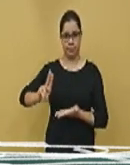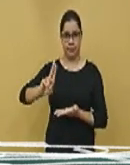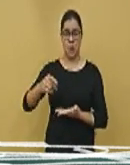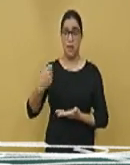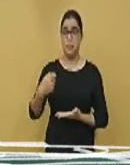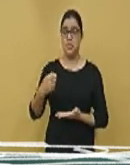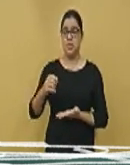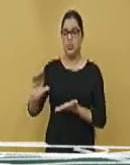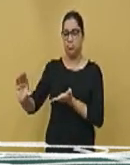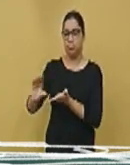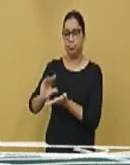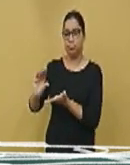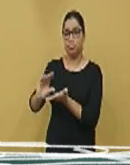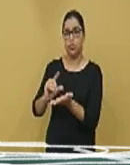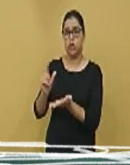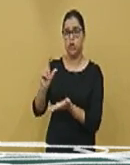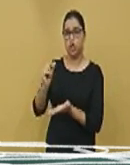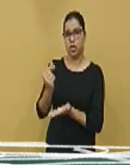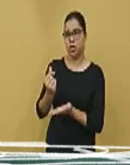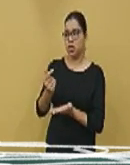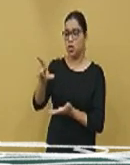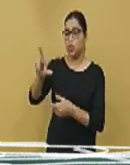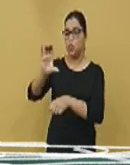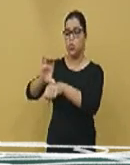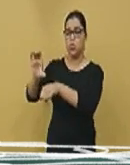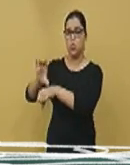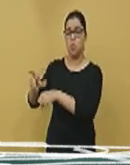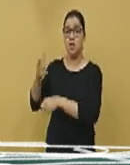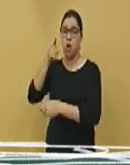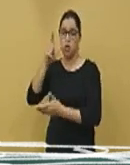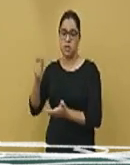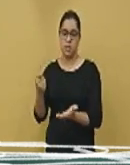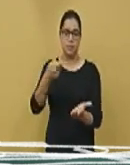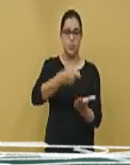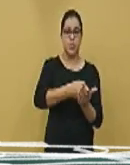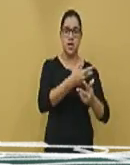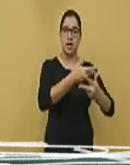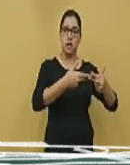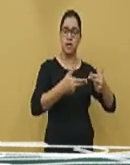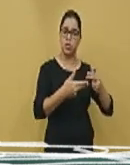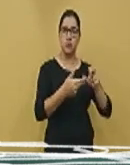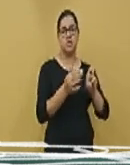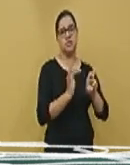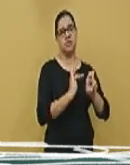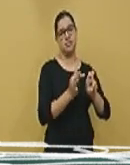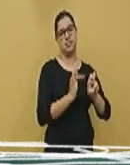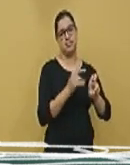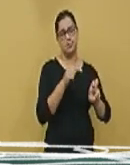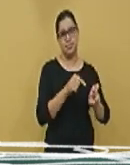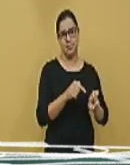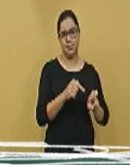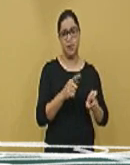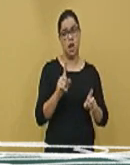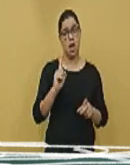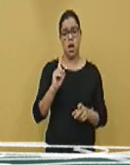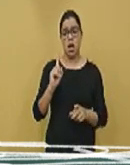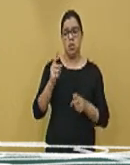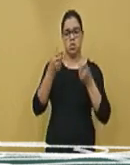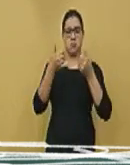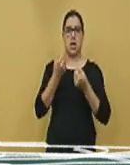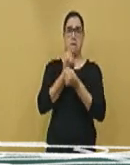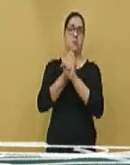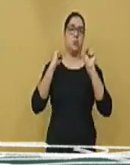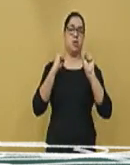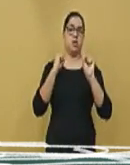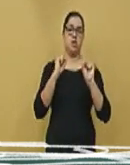das outros cursos para poder financiar esses cursos. Não estou falando que é impossível, mas tem que ser uma discussão